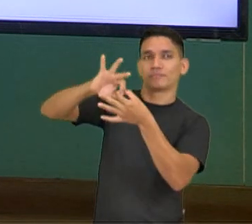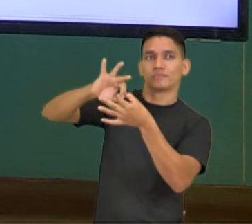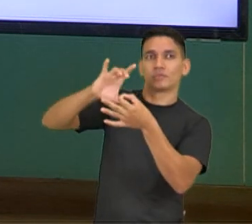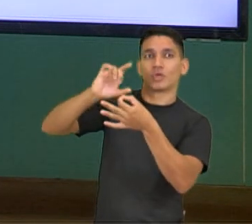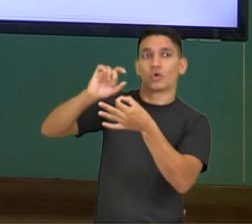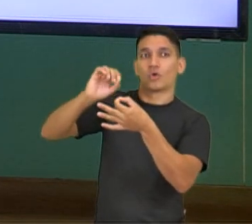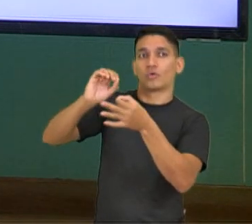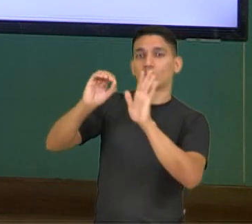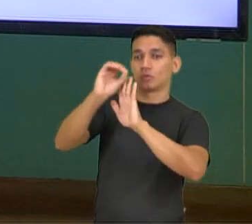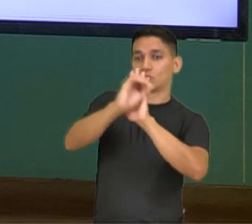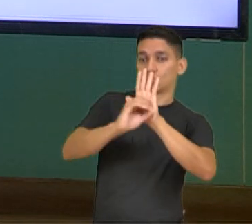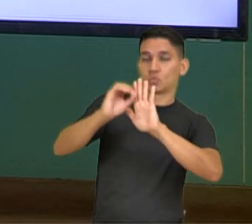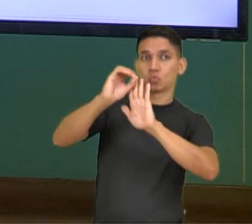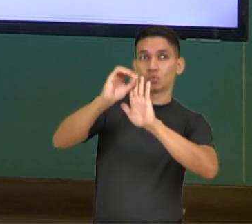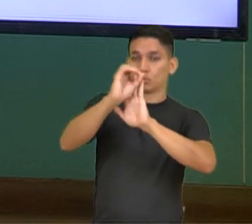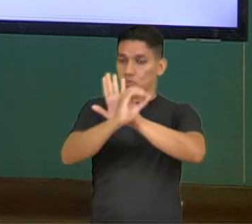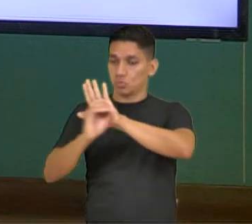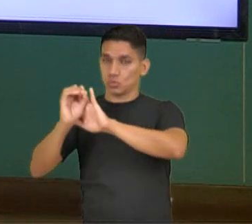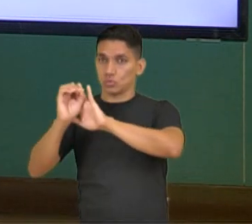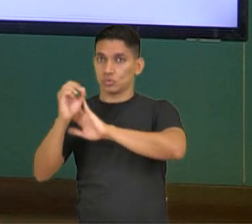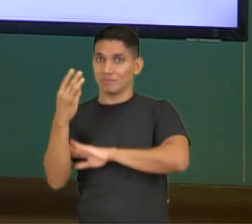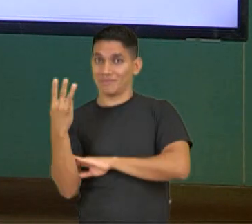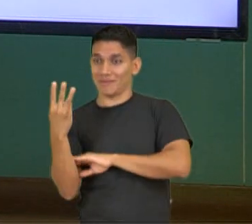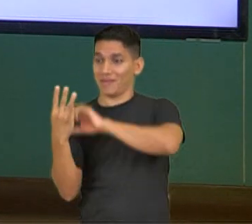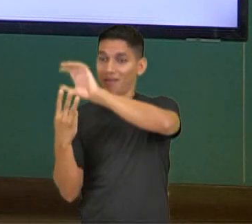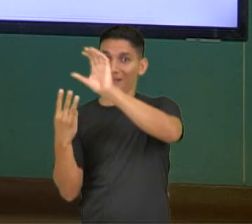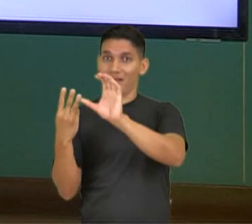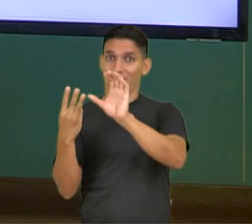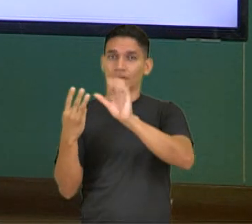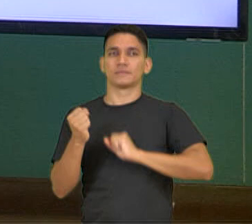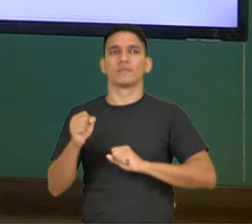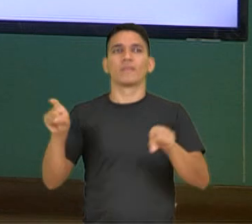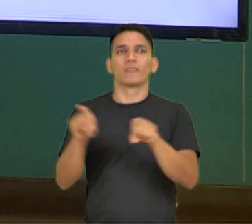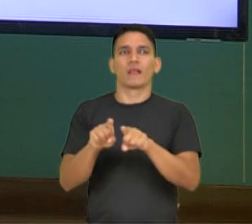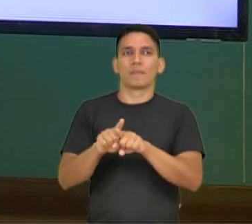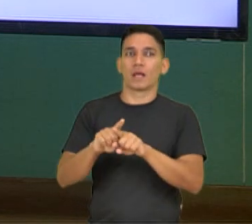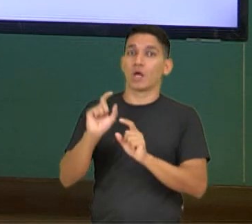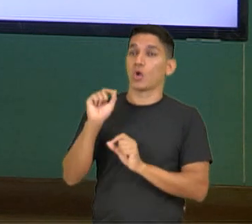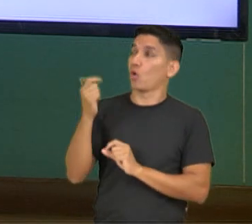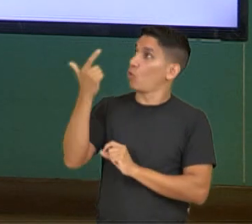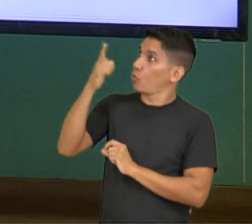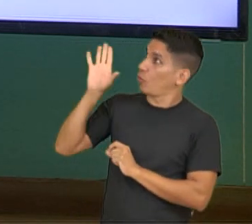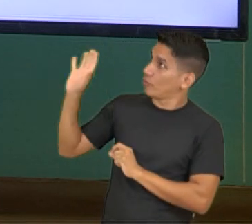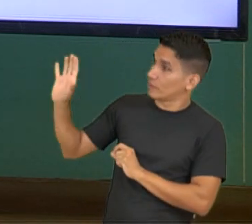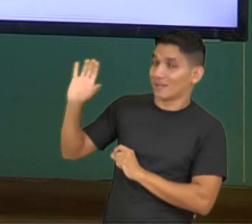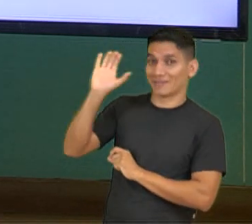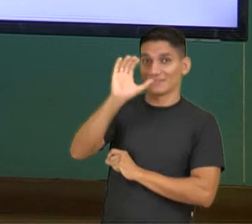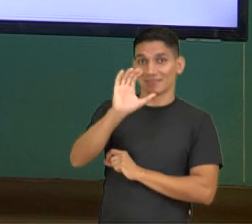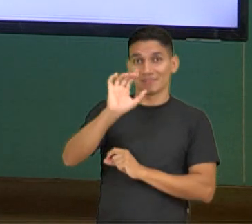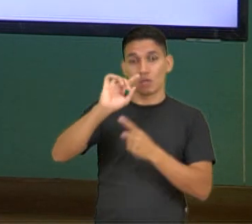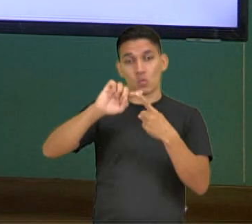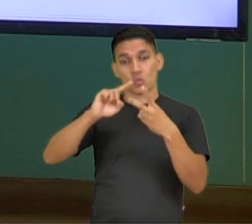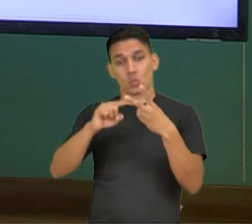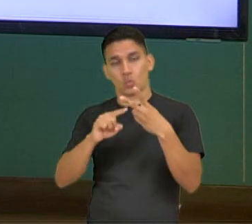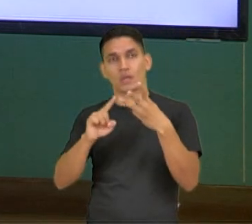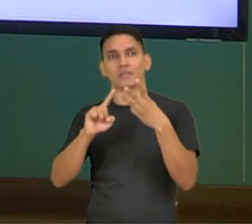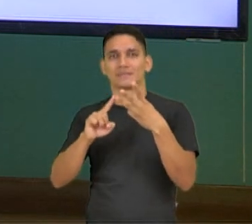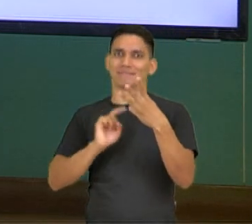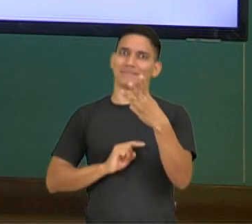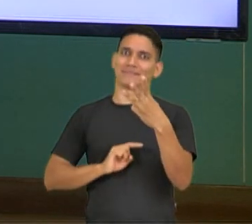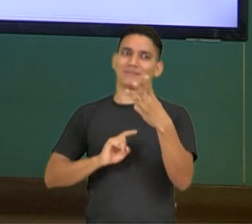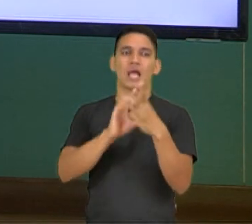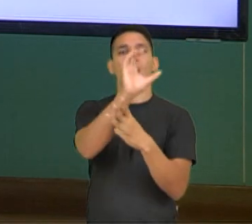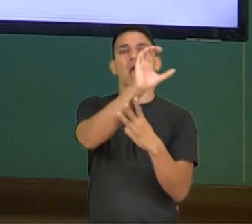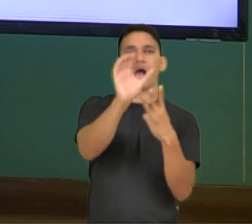1, 2, 3 carbonos. E também esse está ligado a 1, 2,